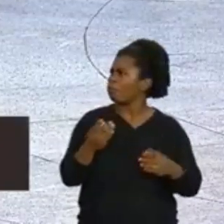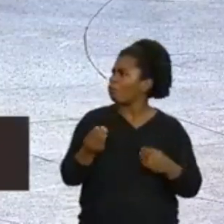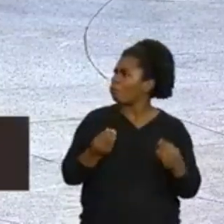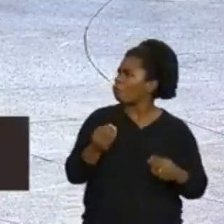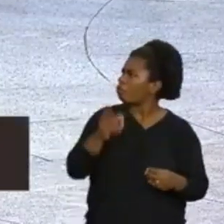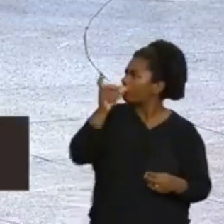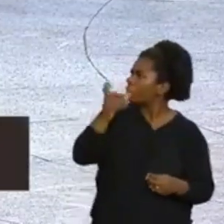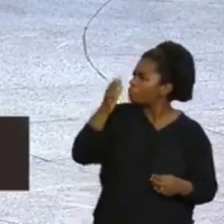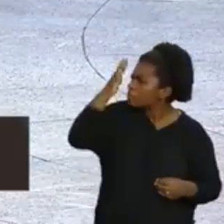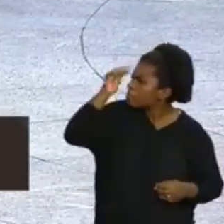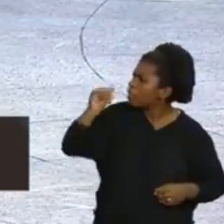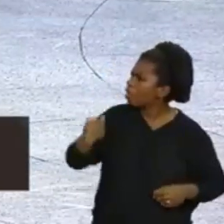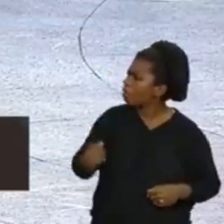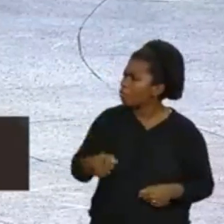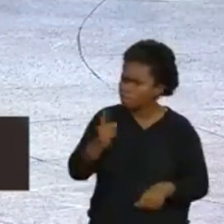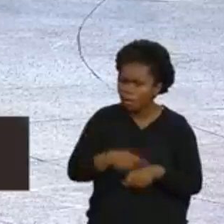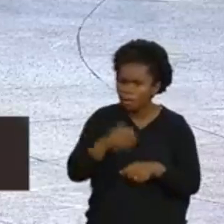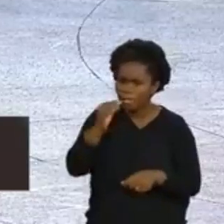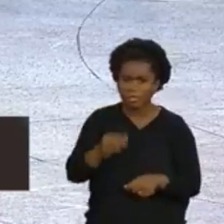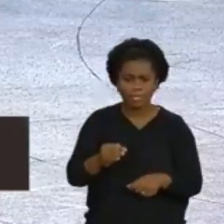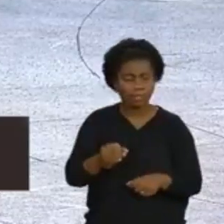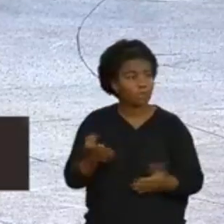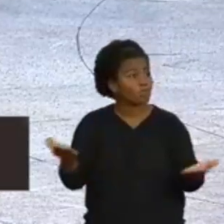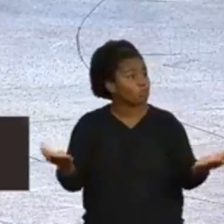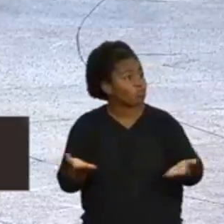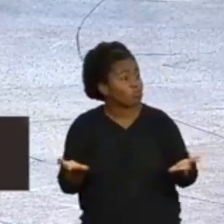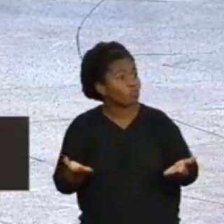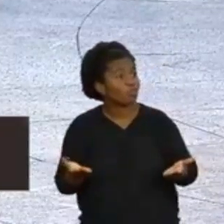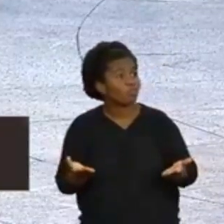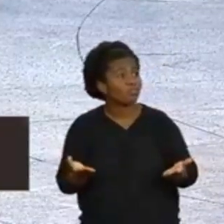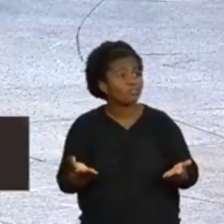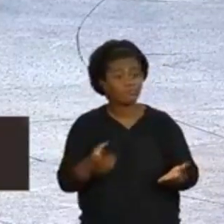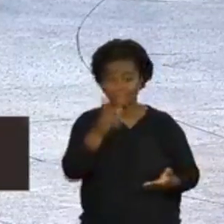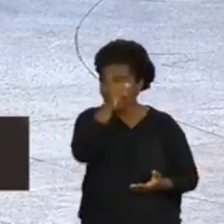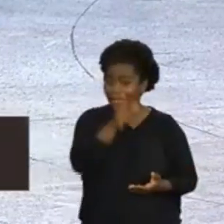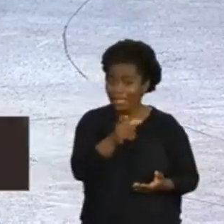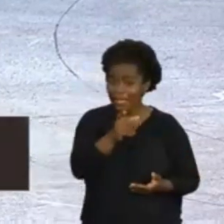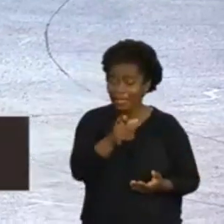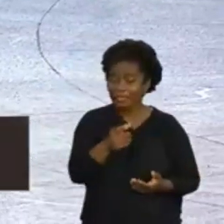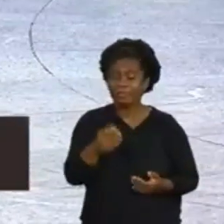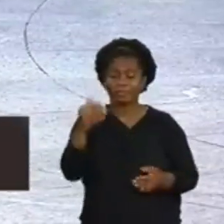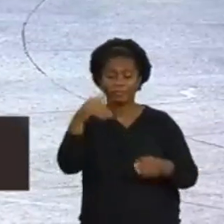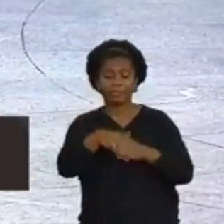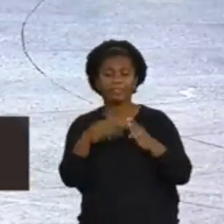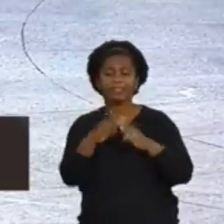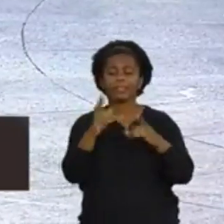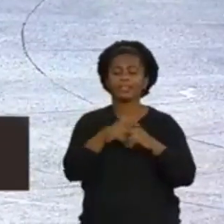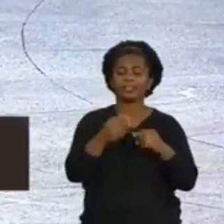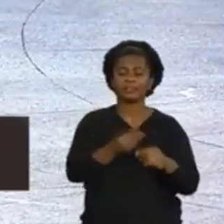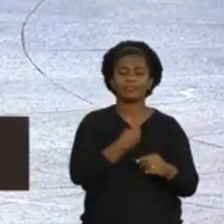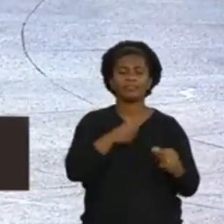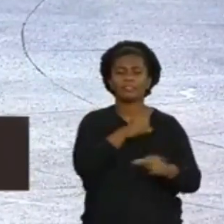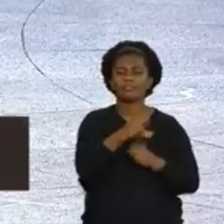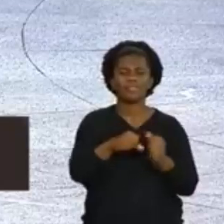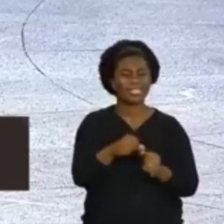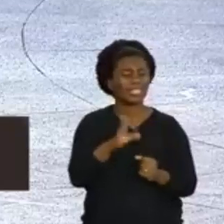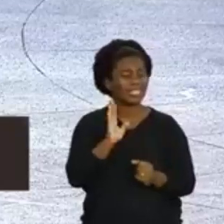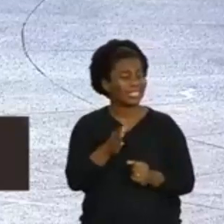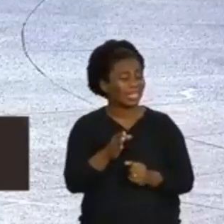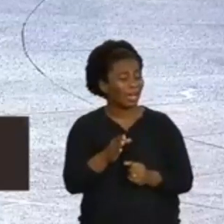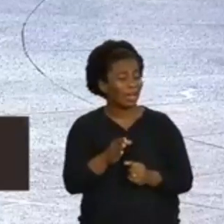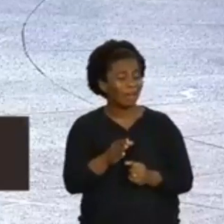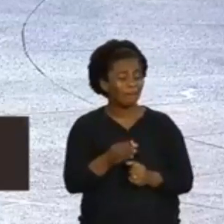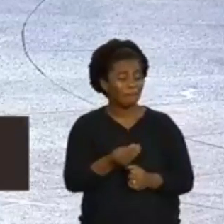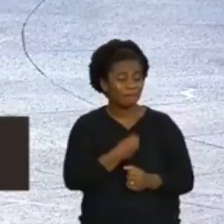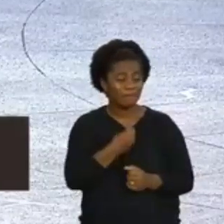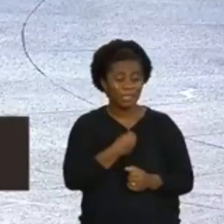hora certa? Hoje ele está na igreja, transformado. Ele vinha de uma vida de tragédias, porque ele estava